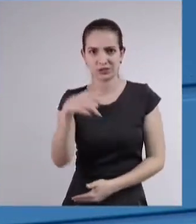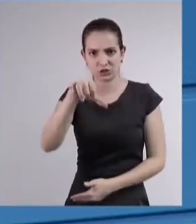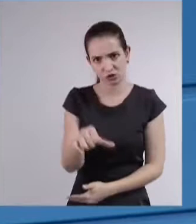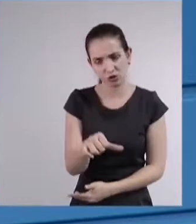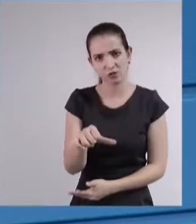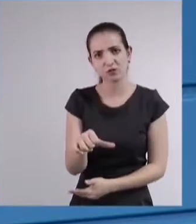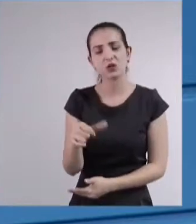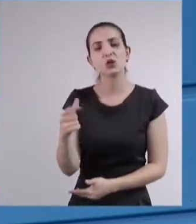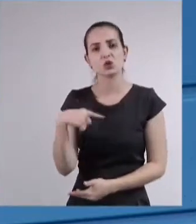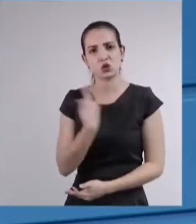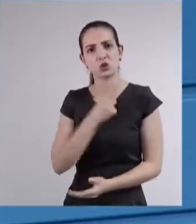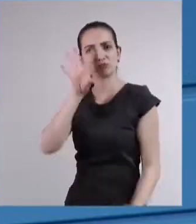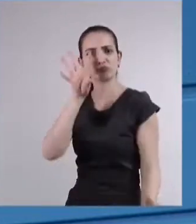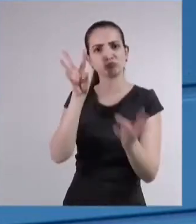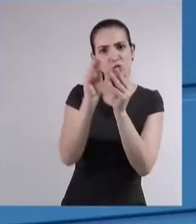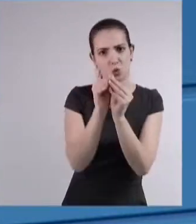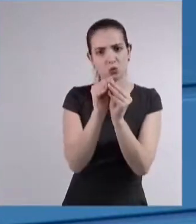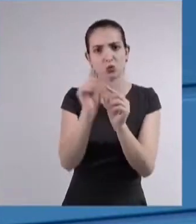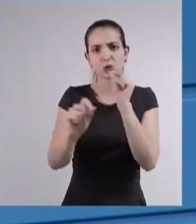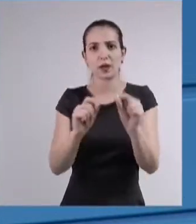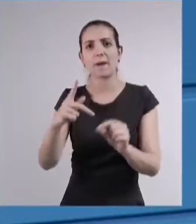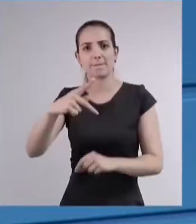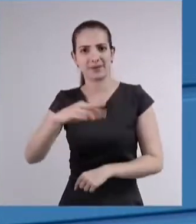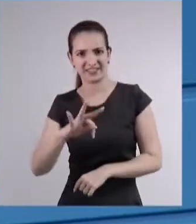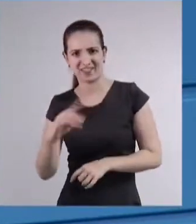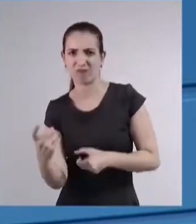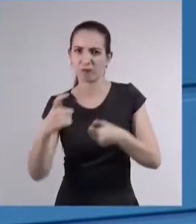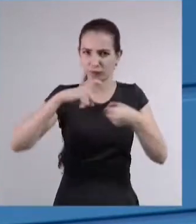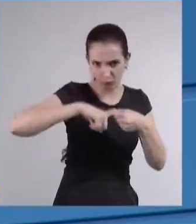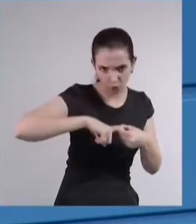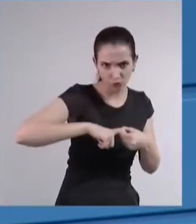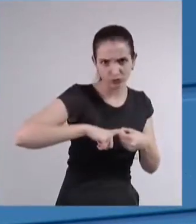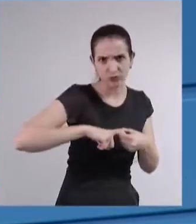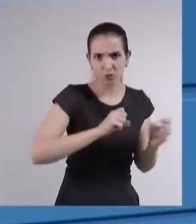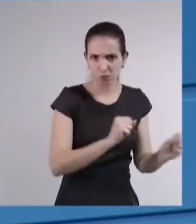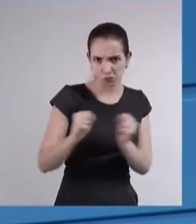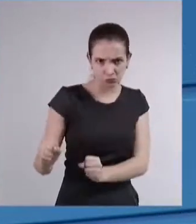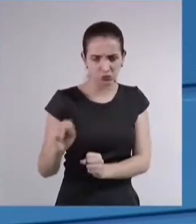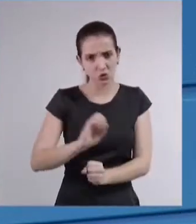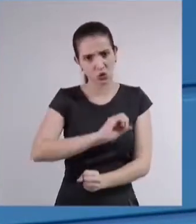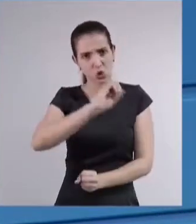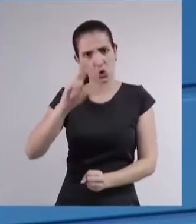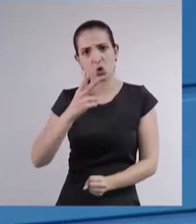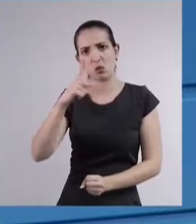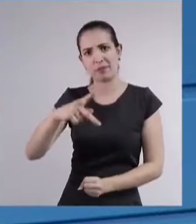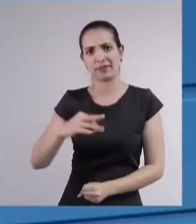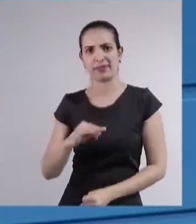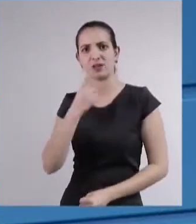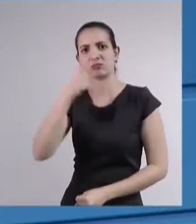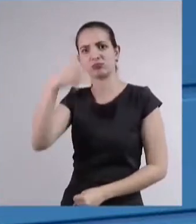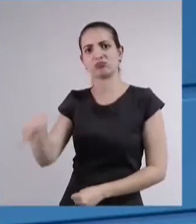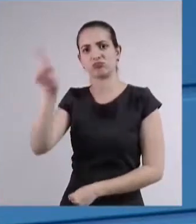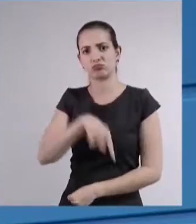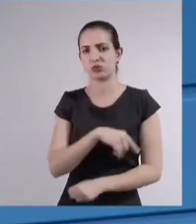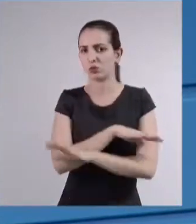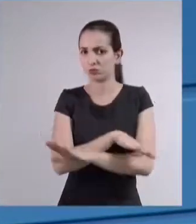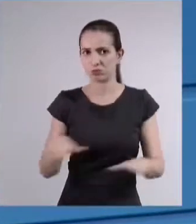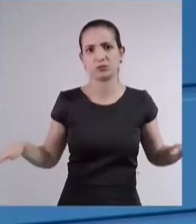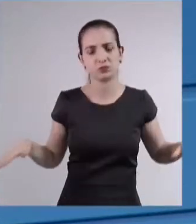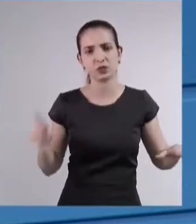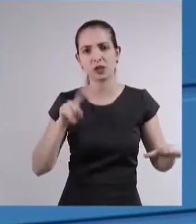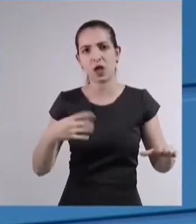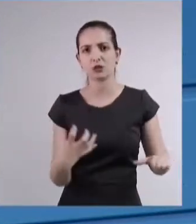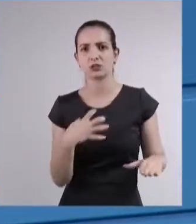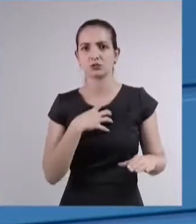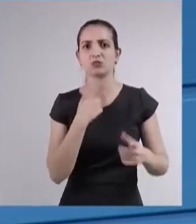chegar, então, a uma conclusão. Se o PT volta para o poder, ou se realmente extirpa de uma vez o PT do poder, que é o sentimento